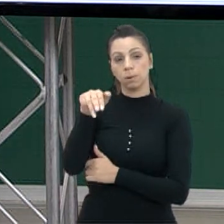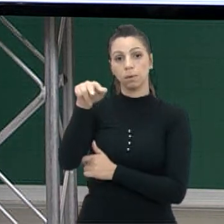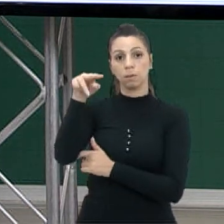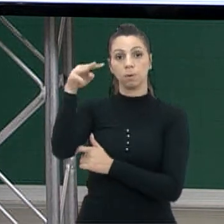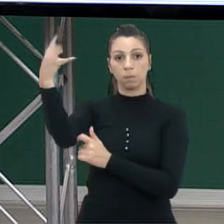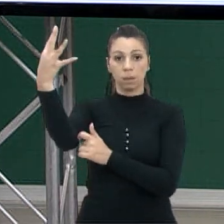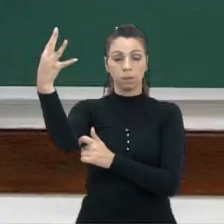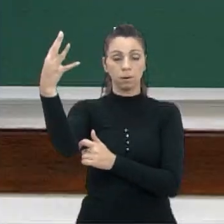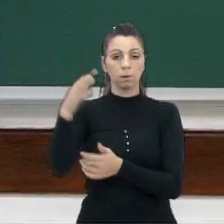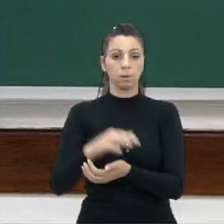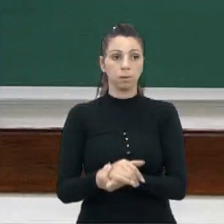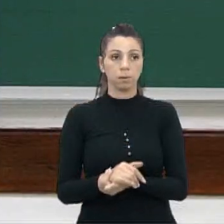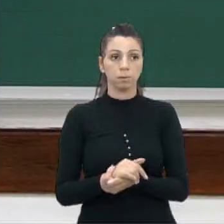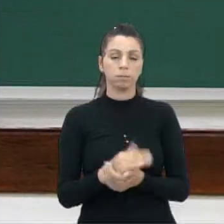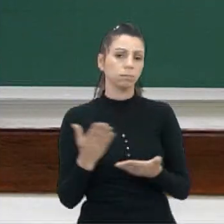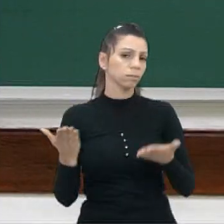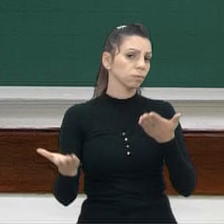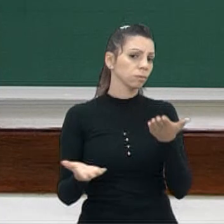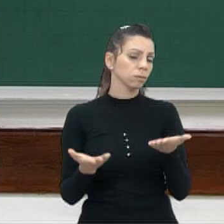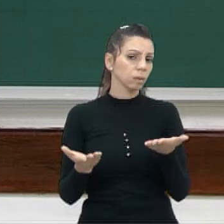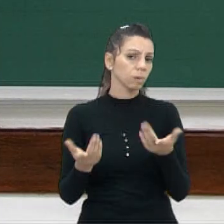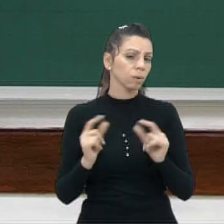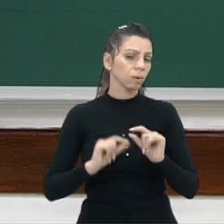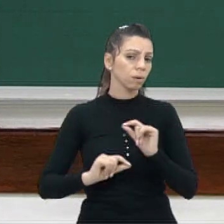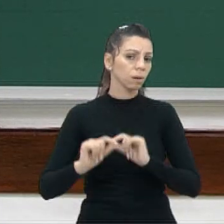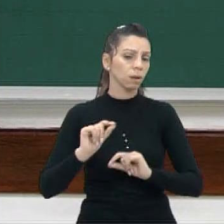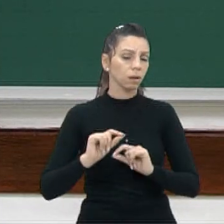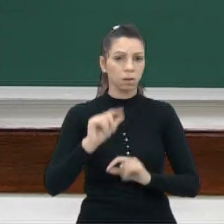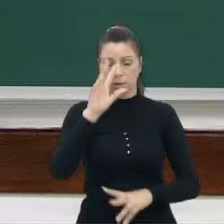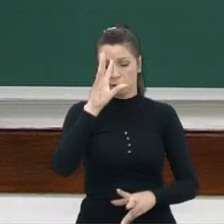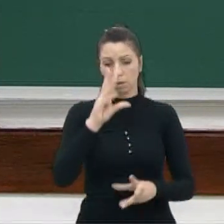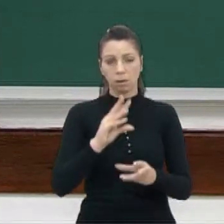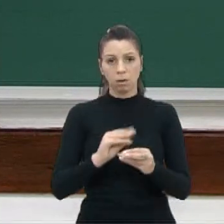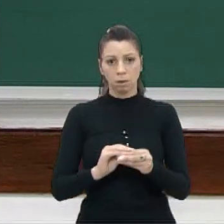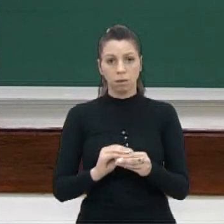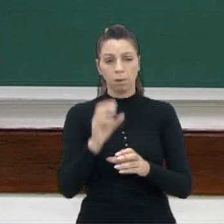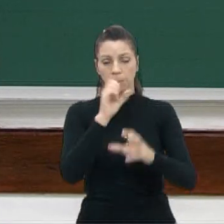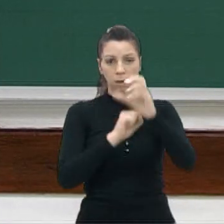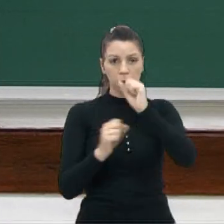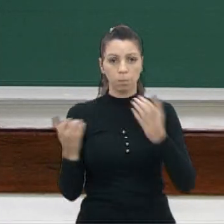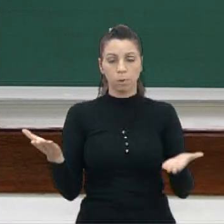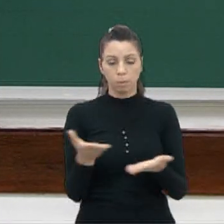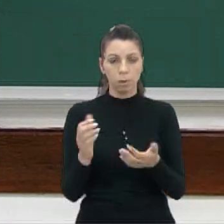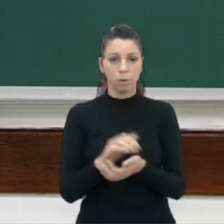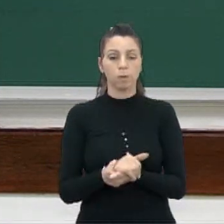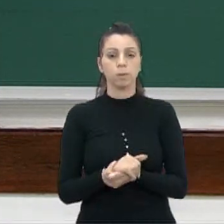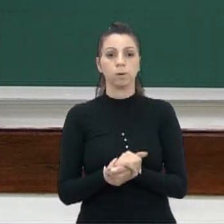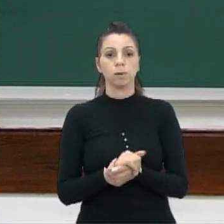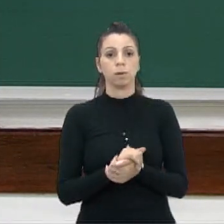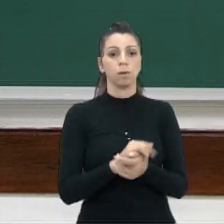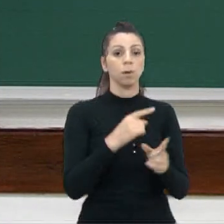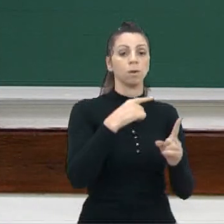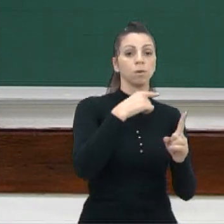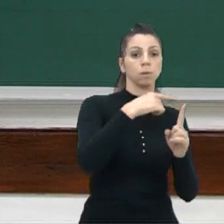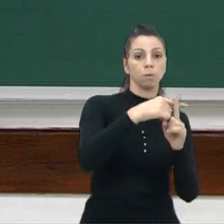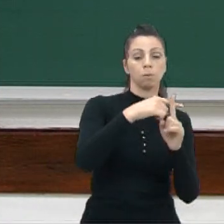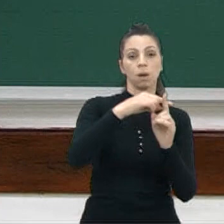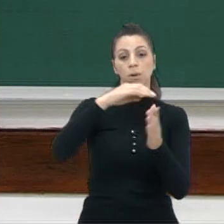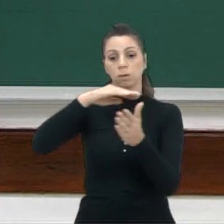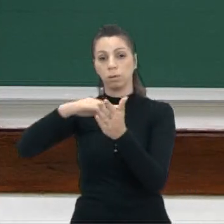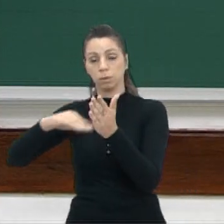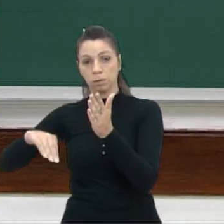O que nós aprendemos hoje, então? Nós aprendemos a somar e a subtrair os monômios. Nós aprendemos por